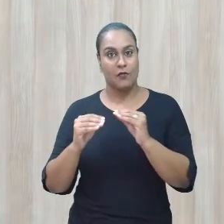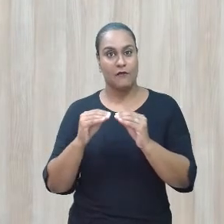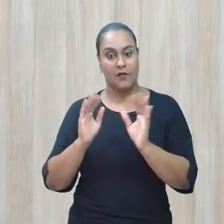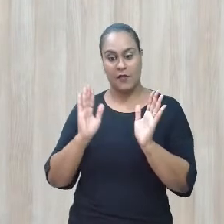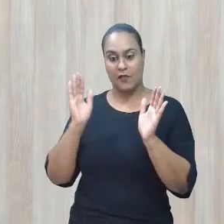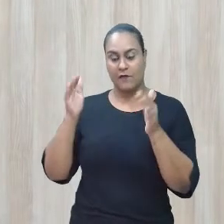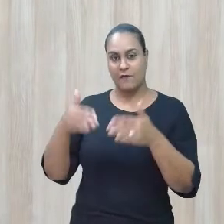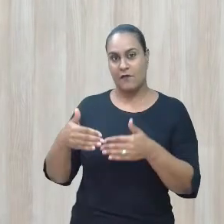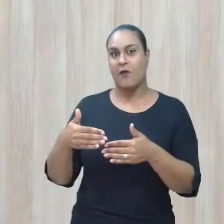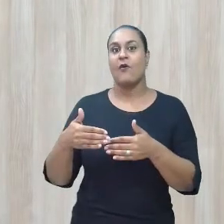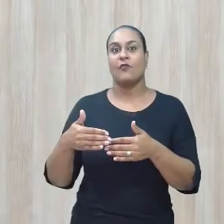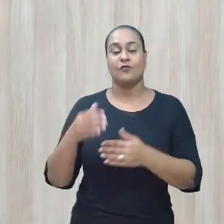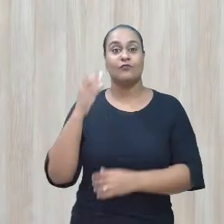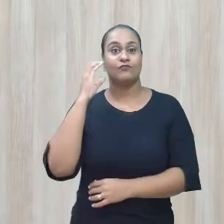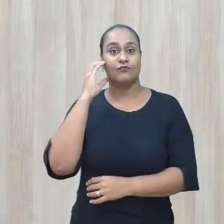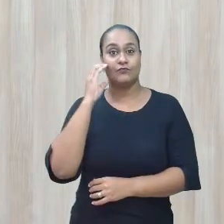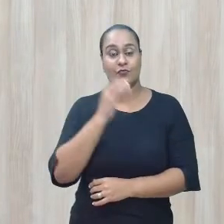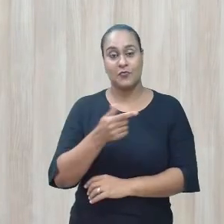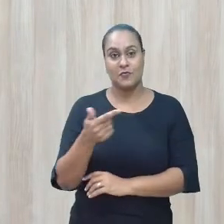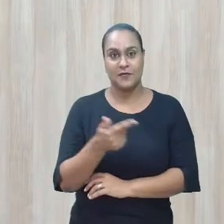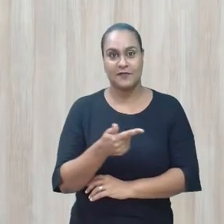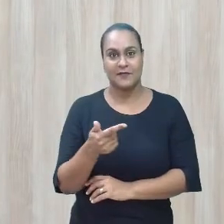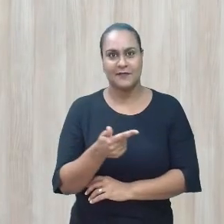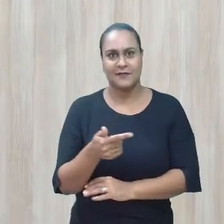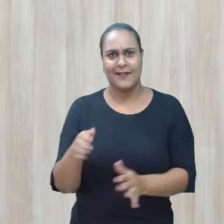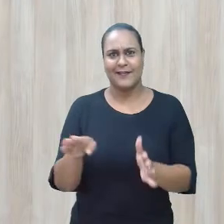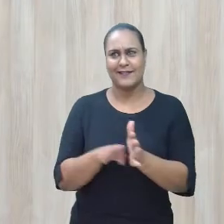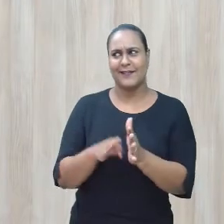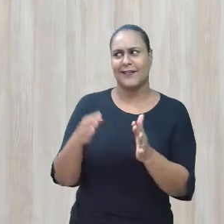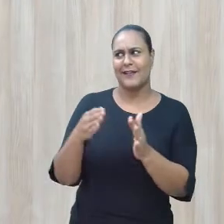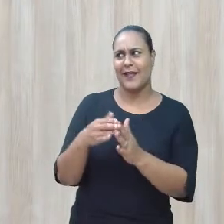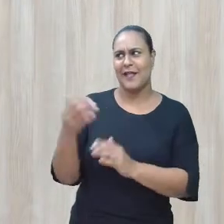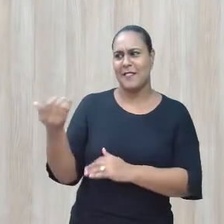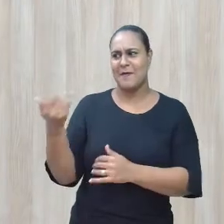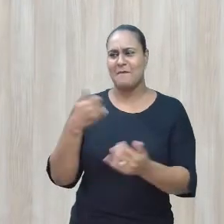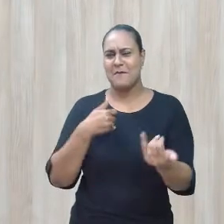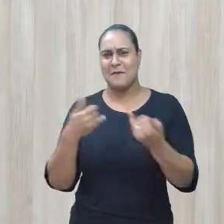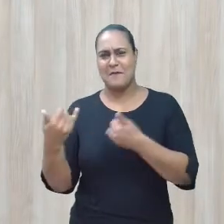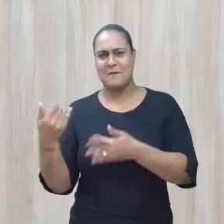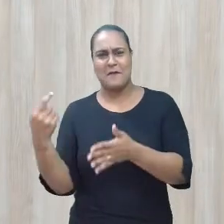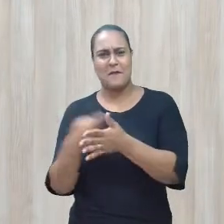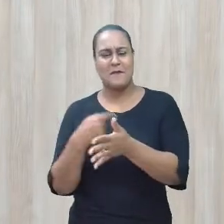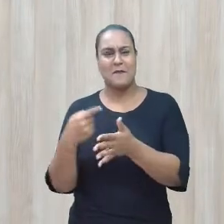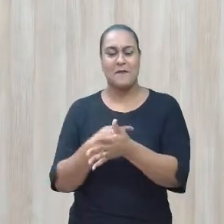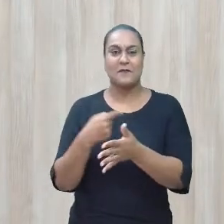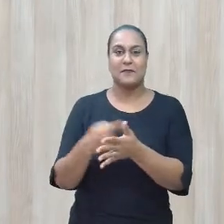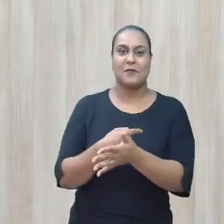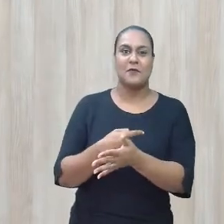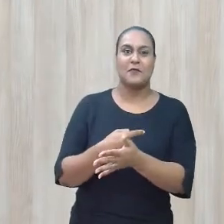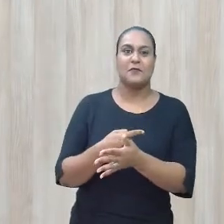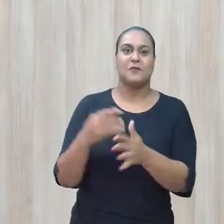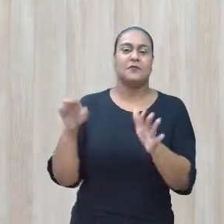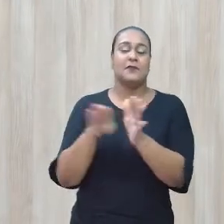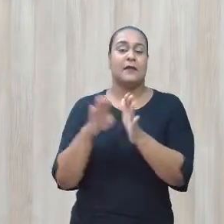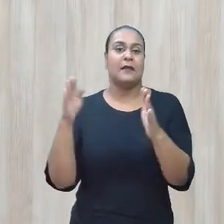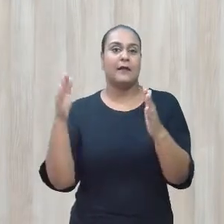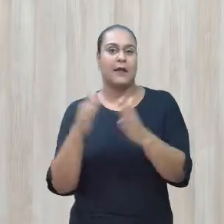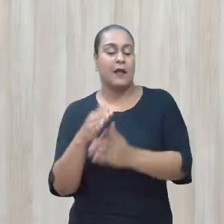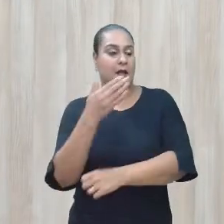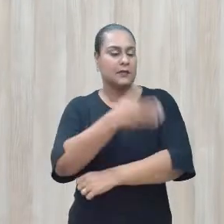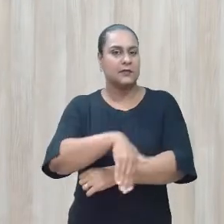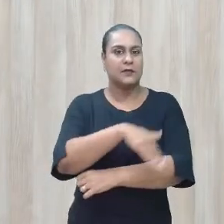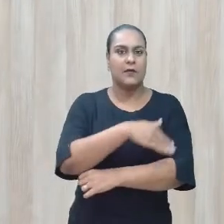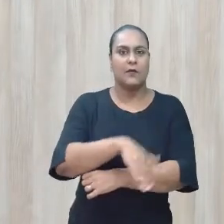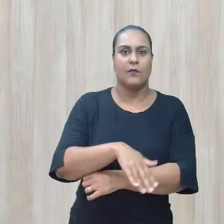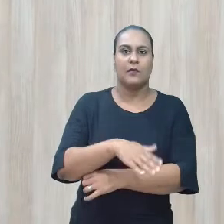figura do Dom Pedro II. Aí eu chego em casa, o pessoal pergunta sobre Dom Pedro II, chego na rua, Dom Pedro II, o segundo